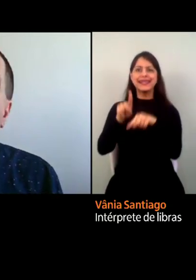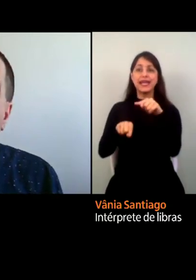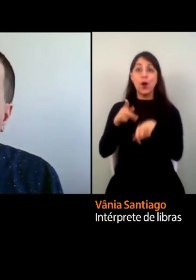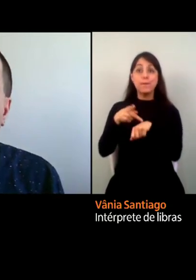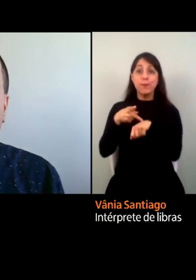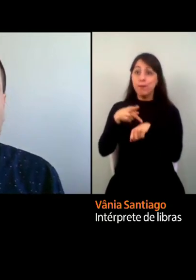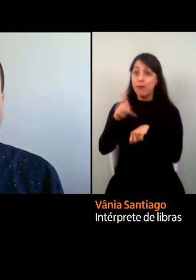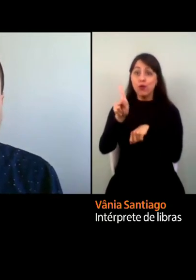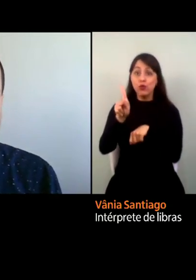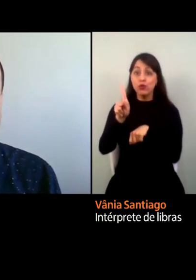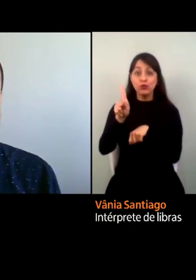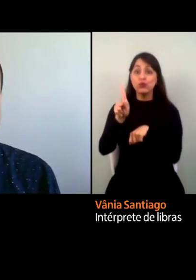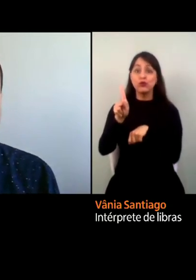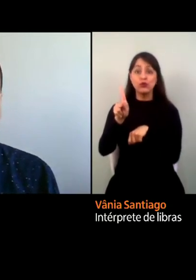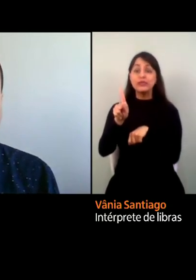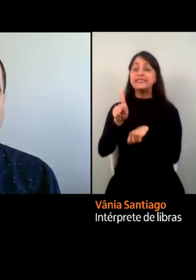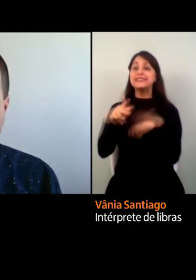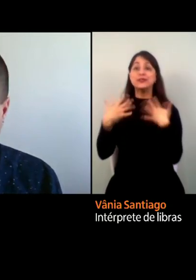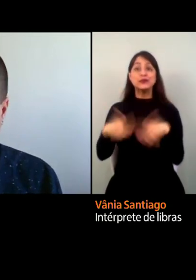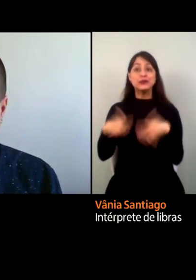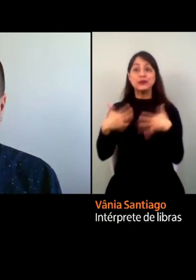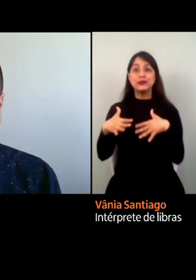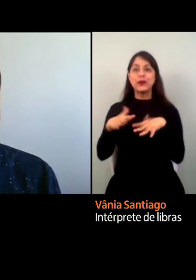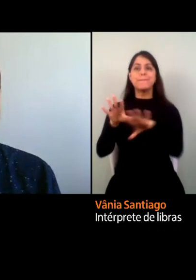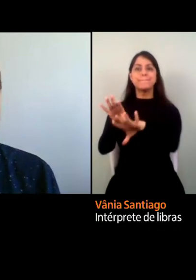tomou-o como um filme perfeito.